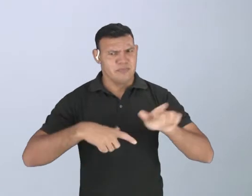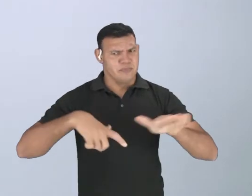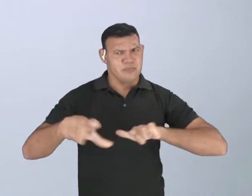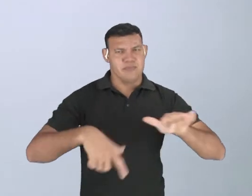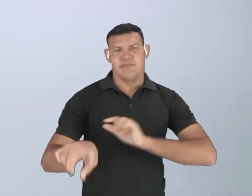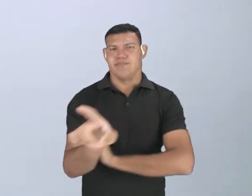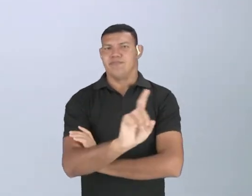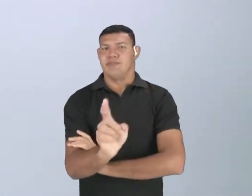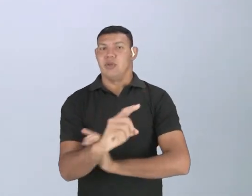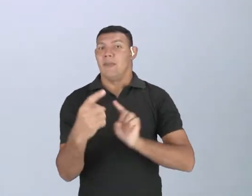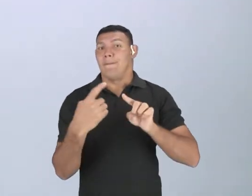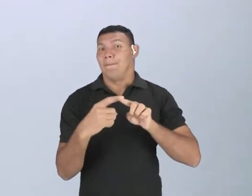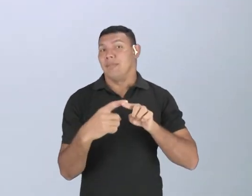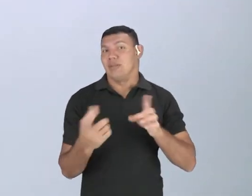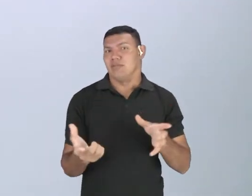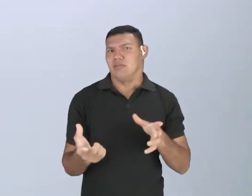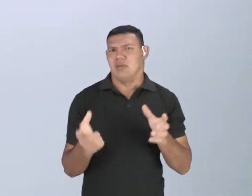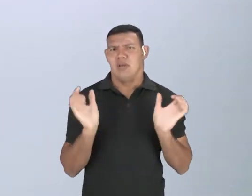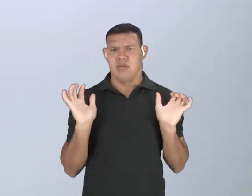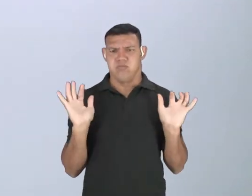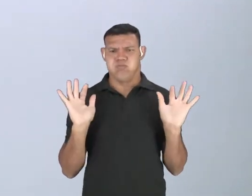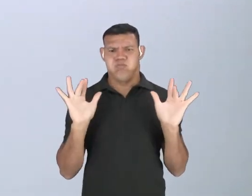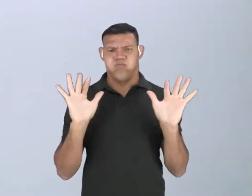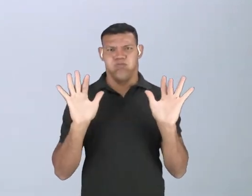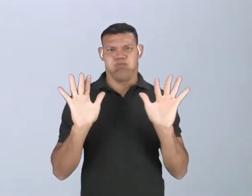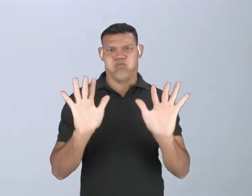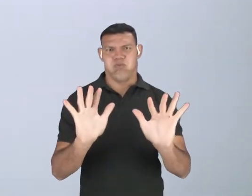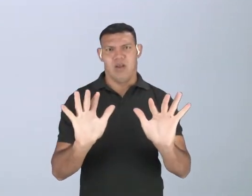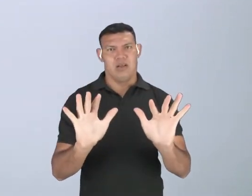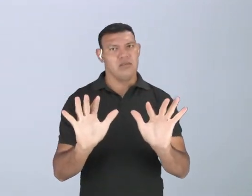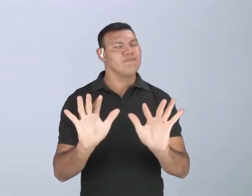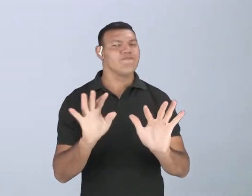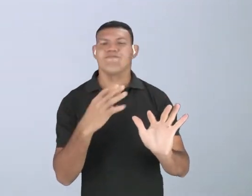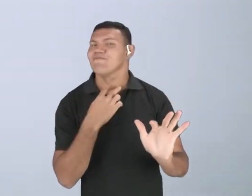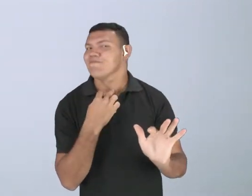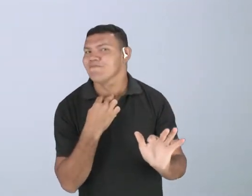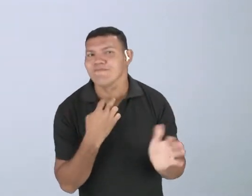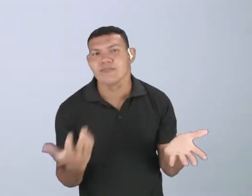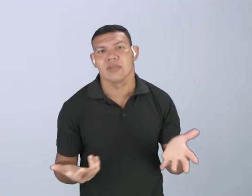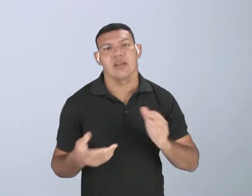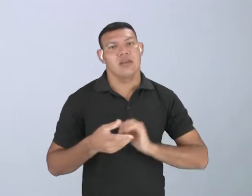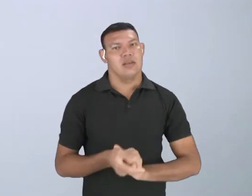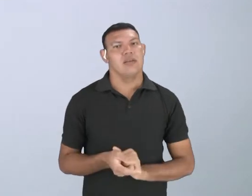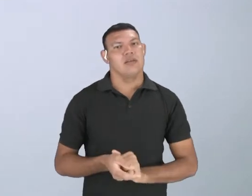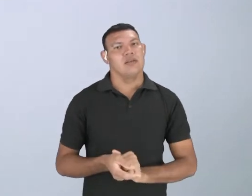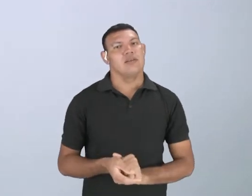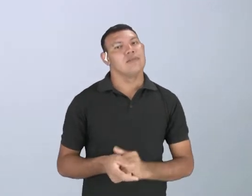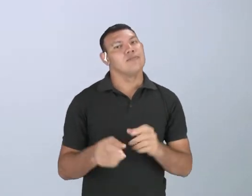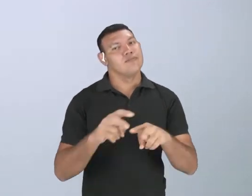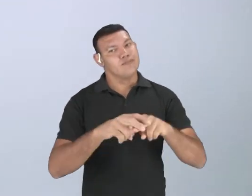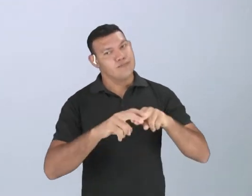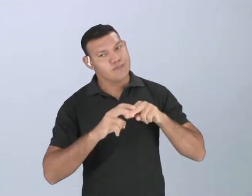devido ao quê? Aquele fator de aglomeração, Então, com isso vai ter menos produtos e os preços vão